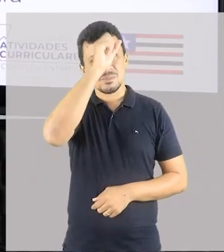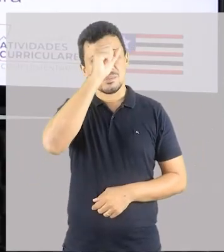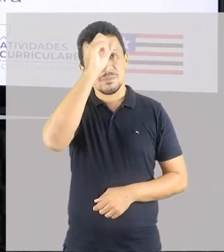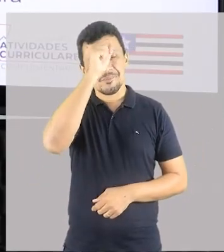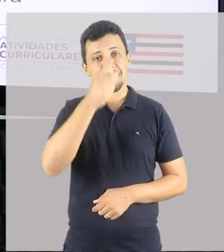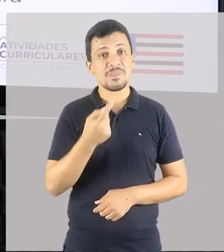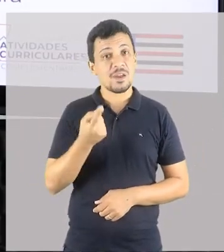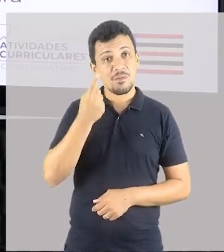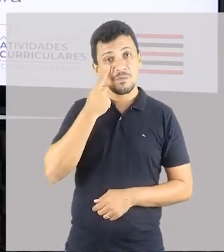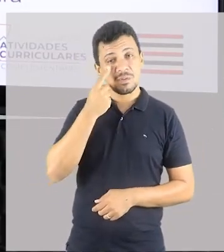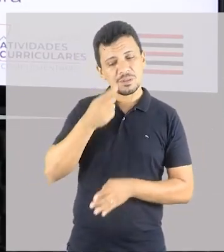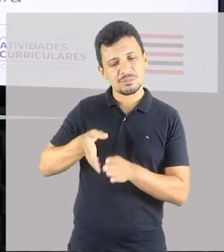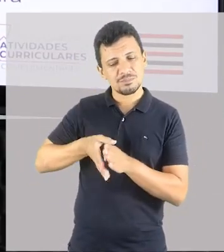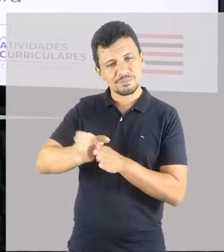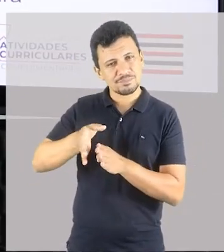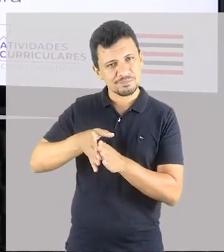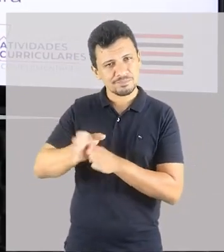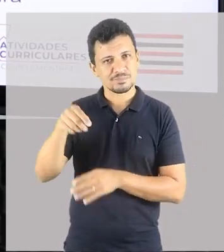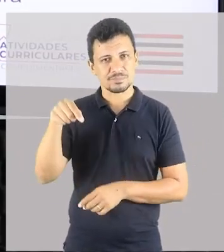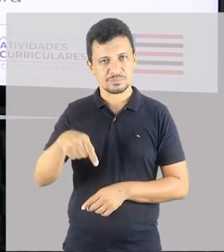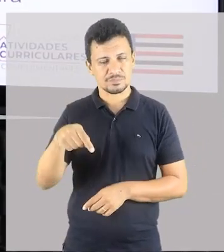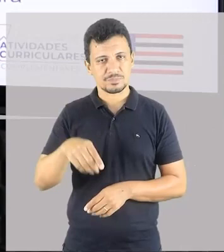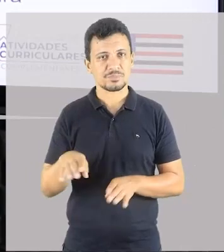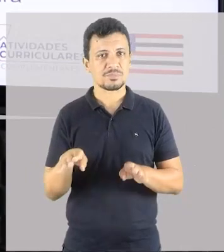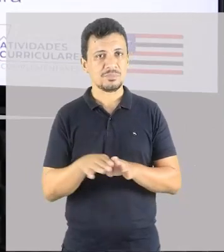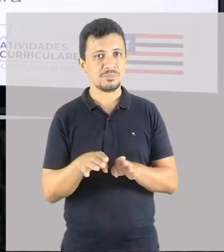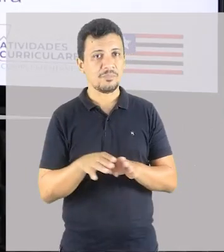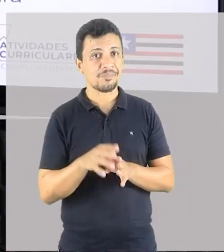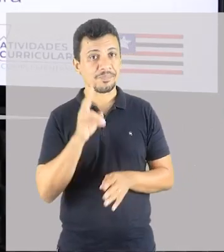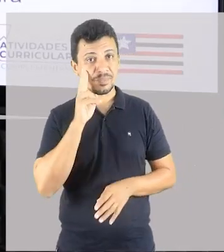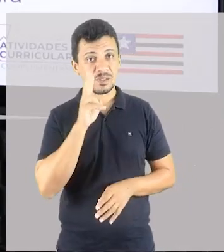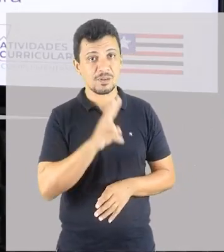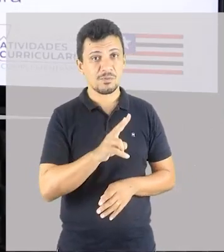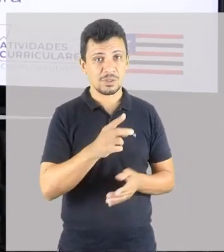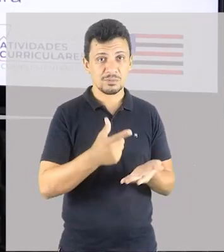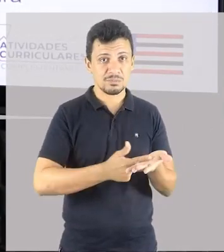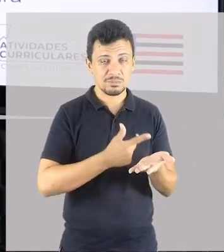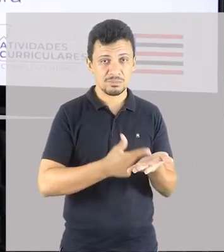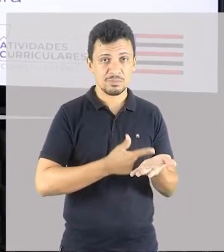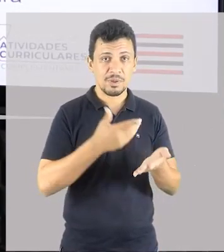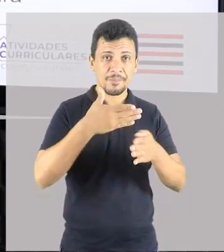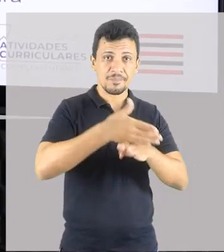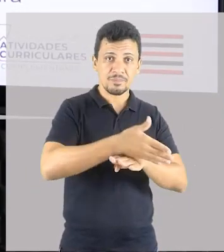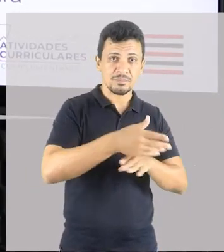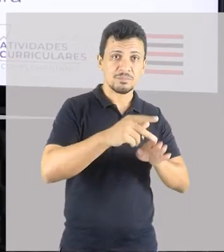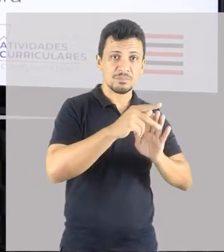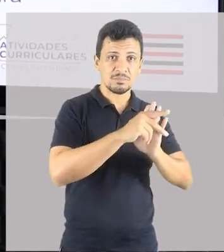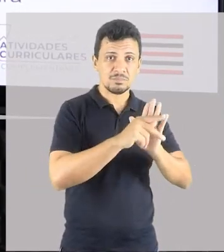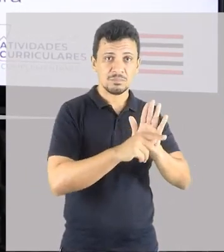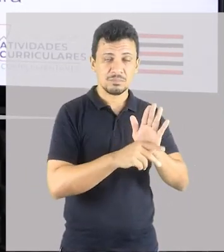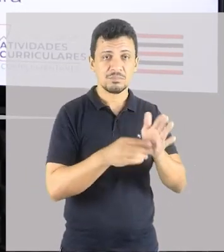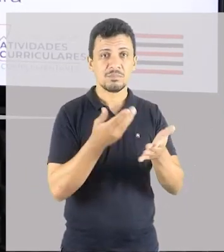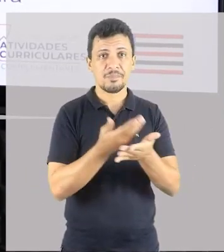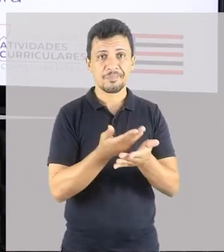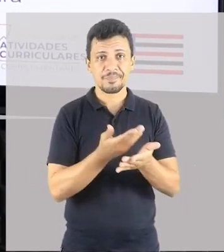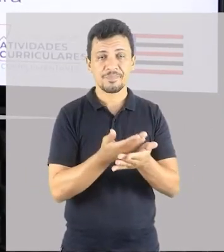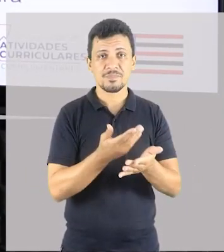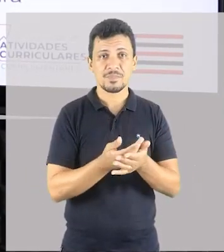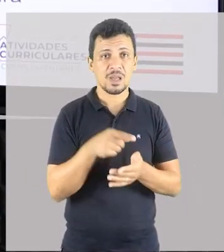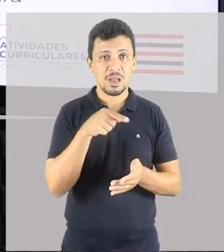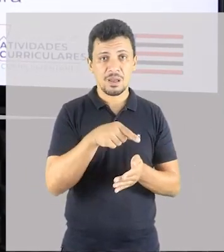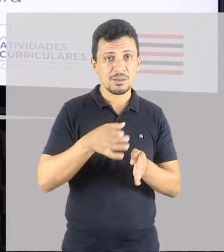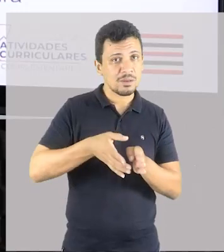orientações que eu dei aqui, observe também o material didático, acesse o plano de estudo, tá? Porque você tem